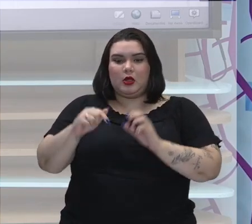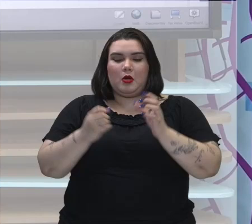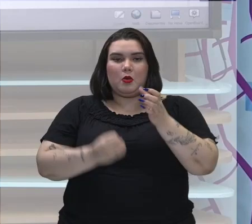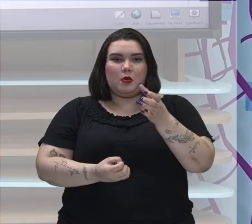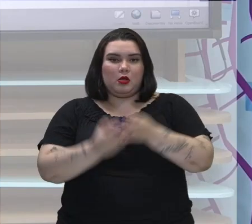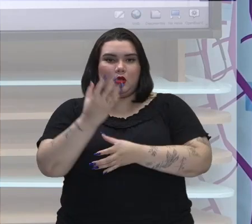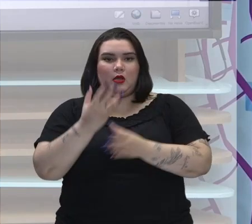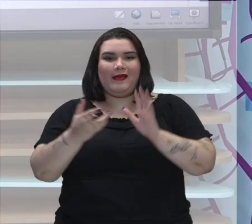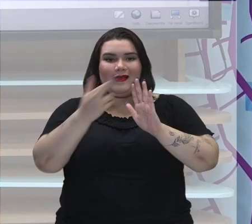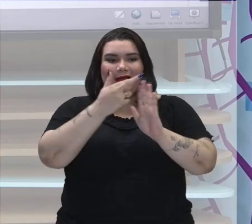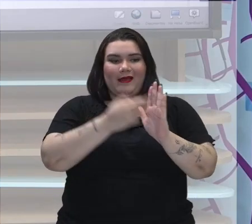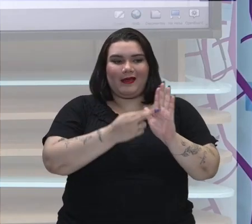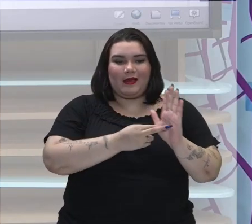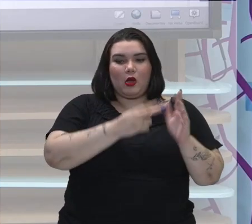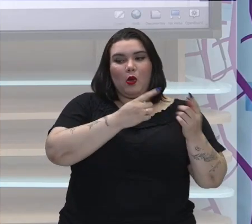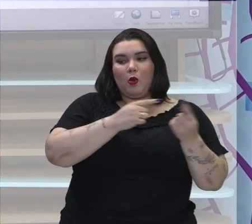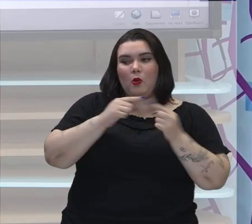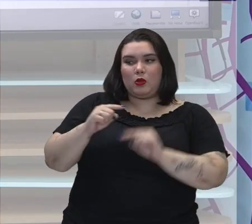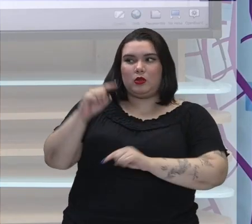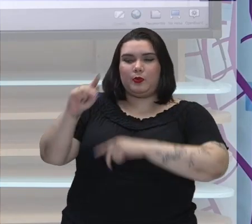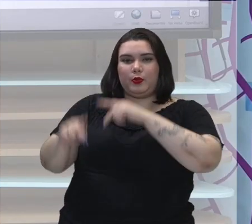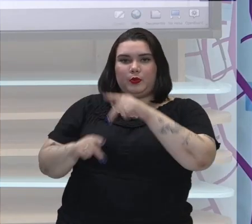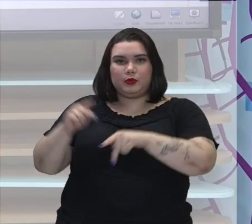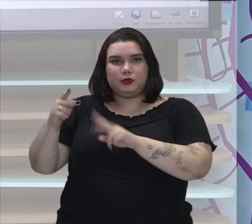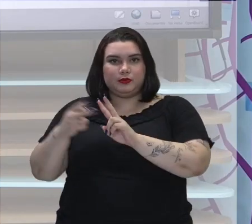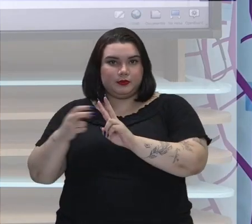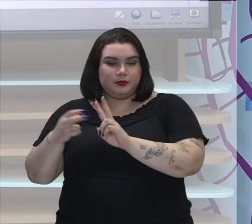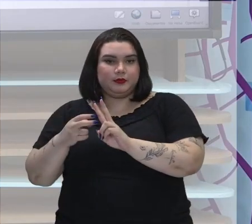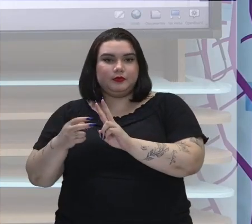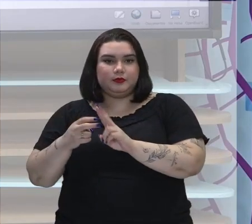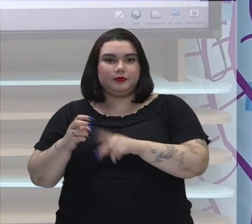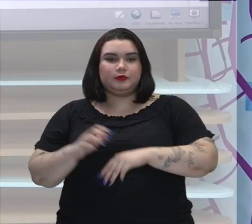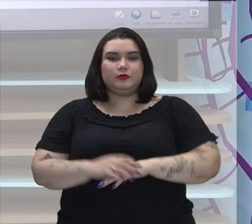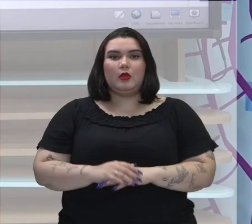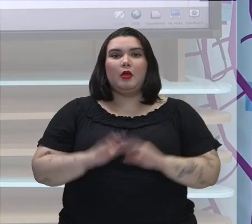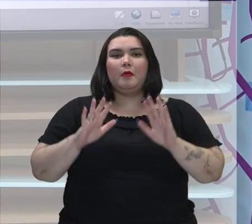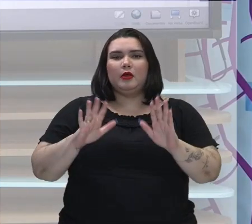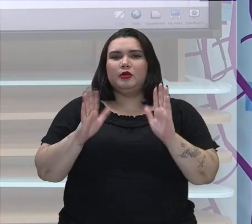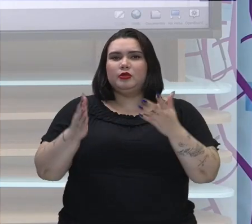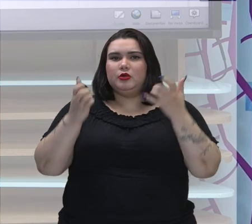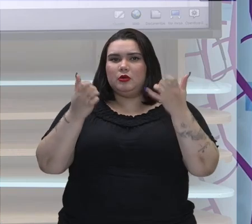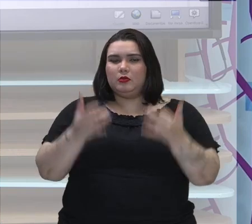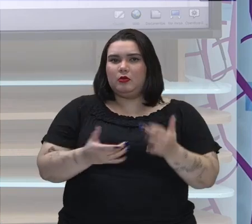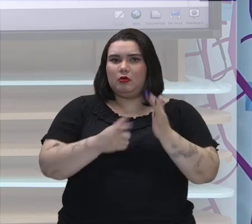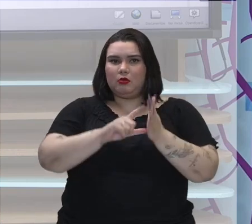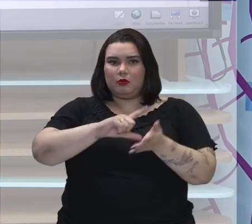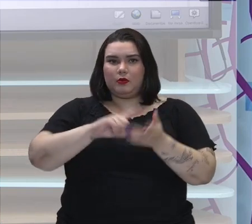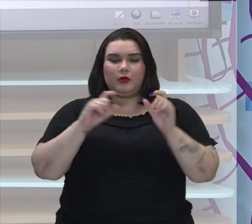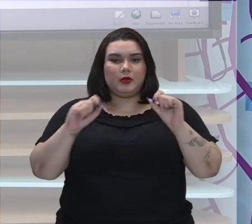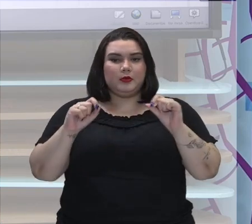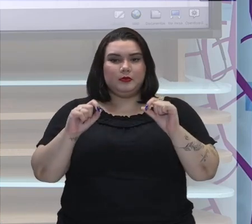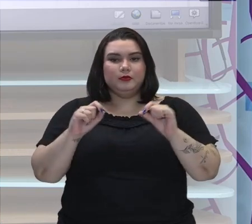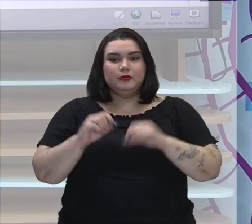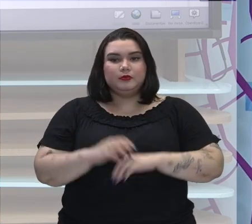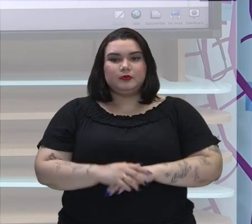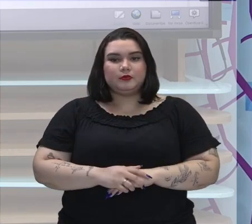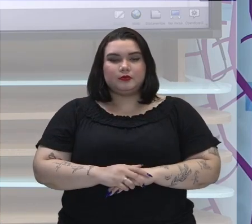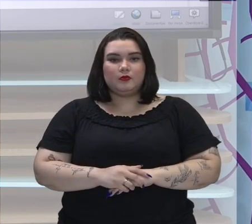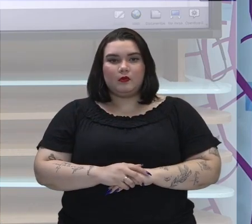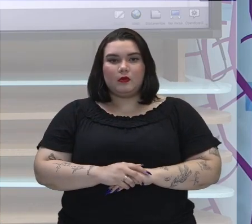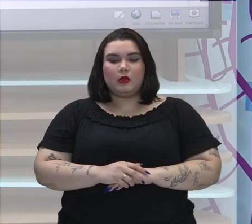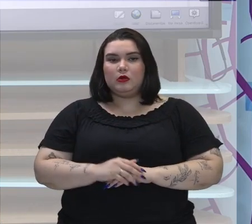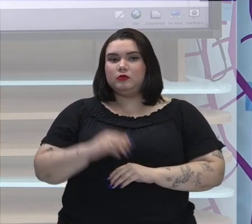indígena. Porém, né, já falamos também anteriormente que